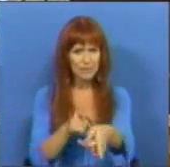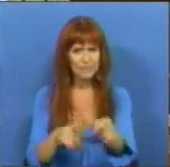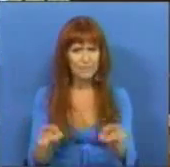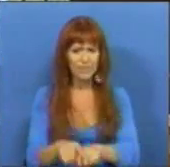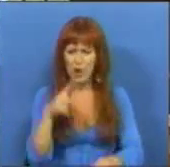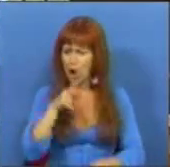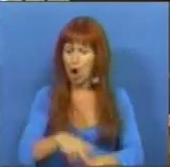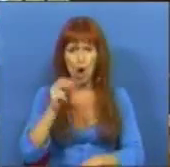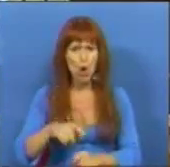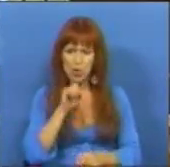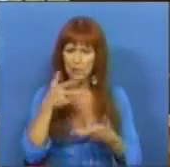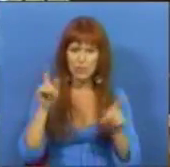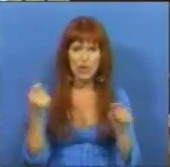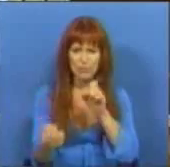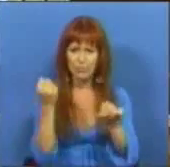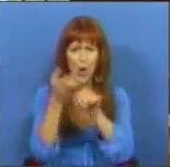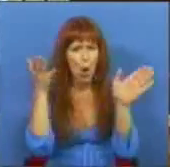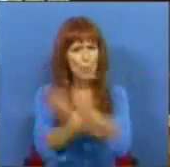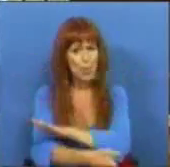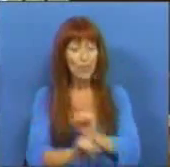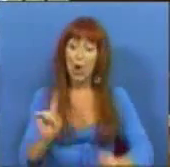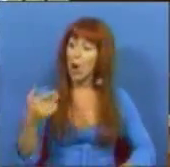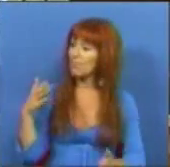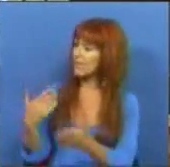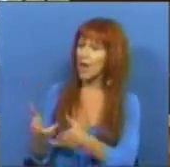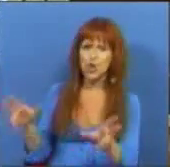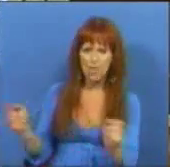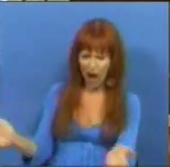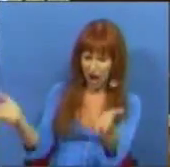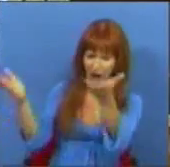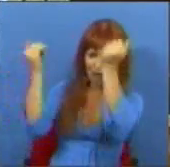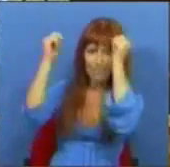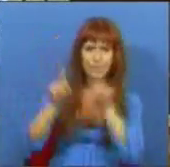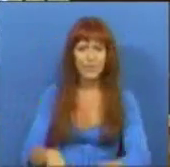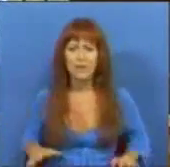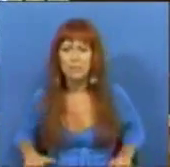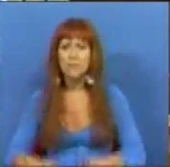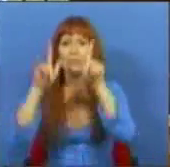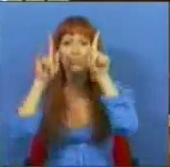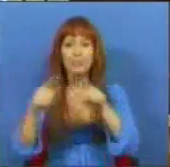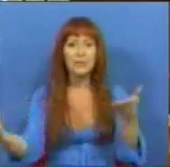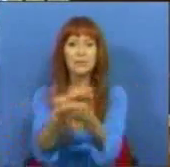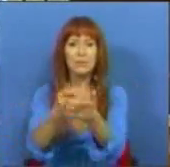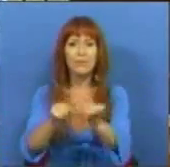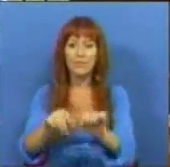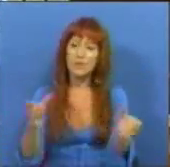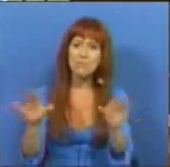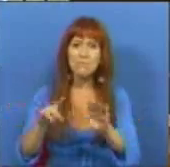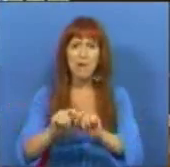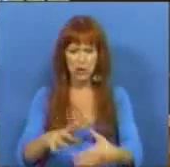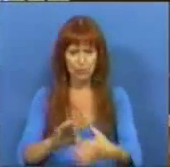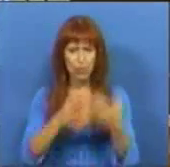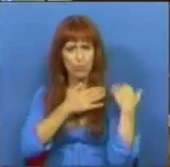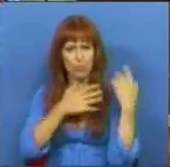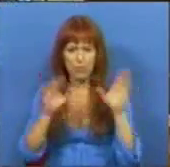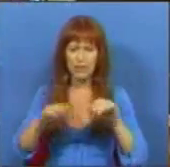que cortam a sua possibilidade de criar emprego, em vez de darem um novo impulso a um desenvolvimento económico que seja mais